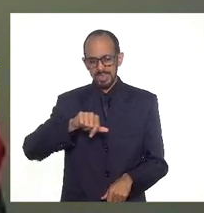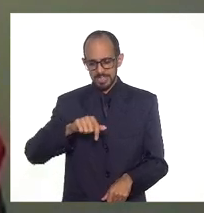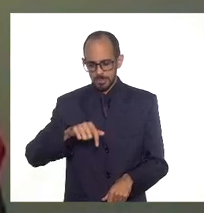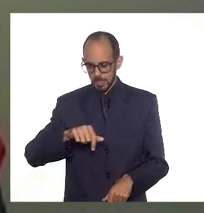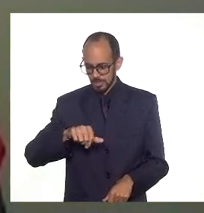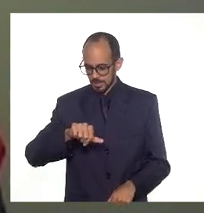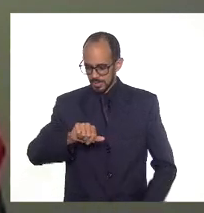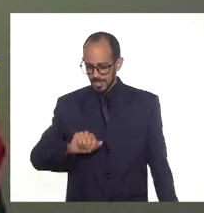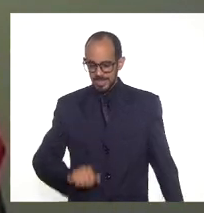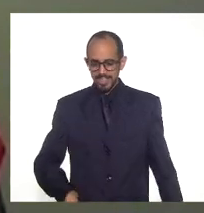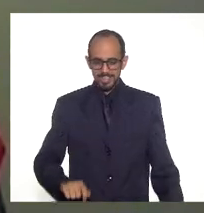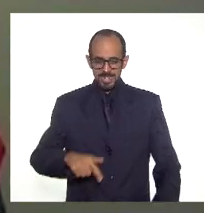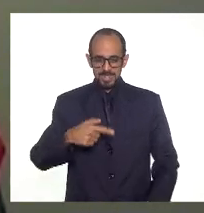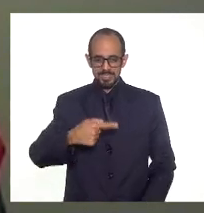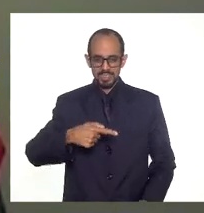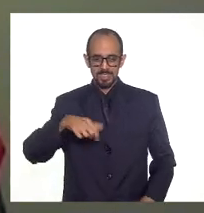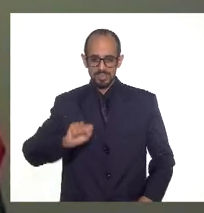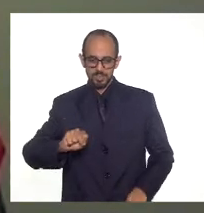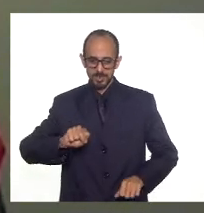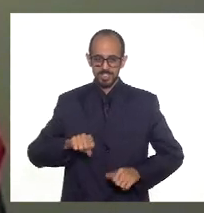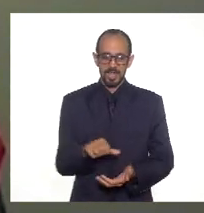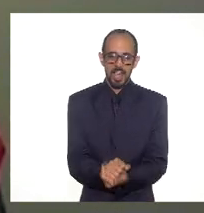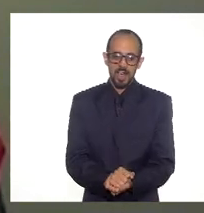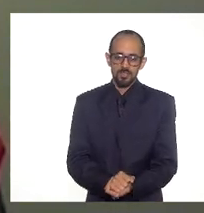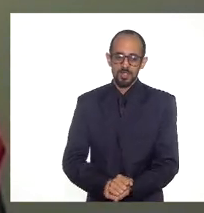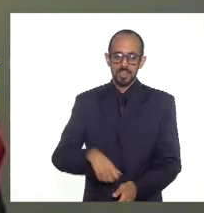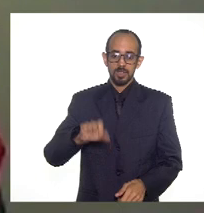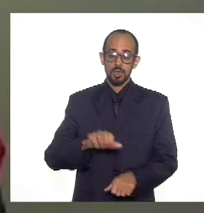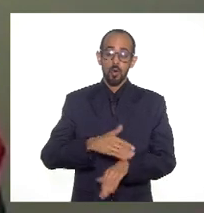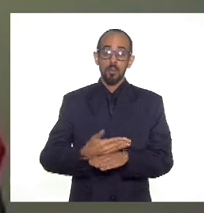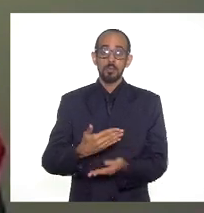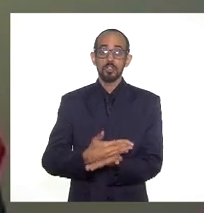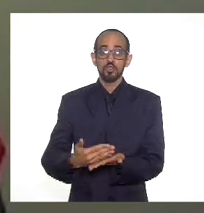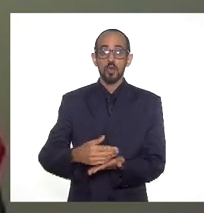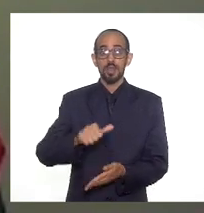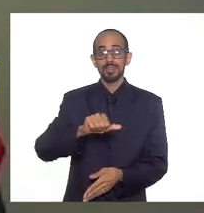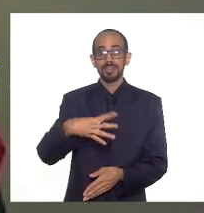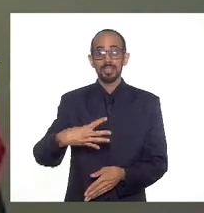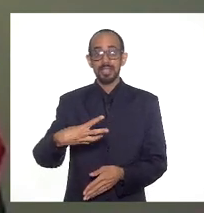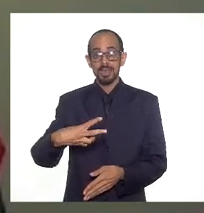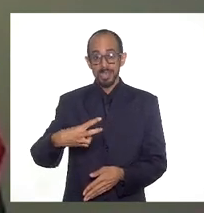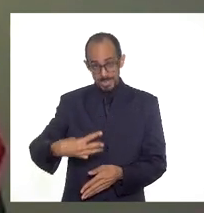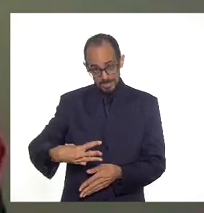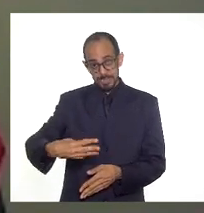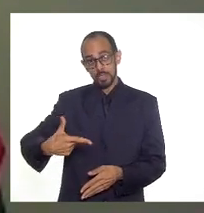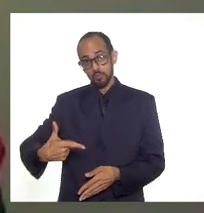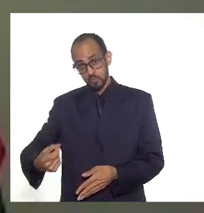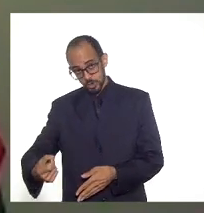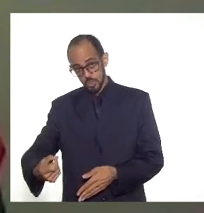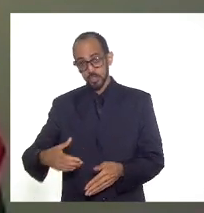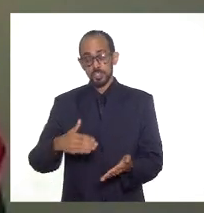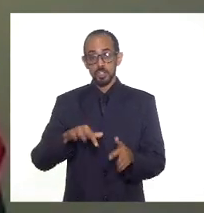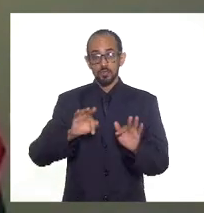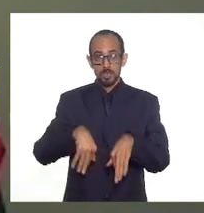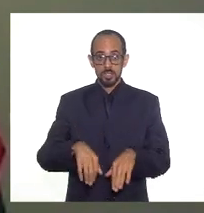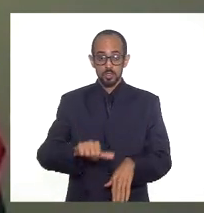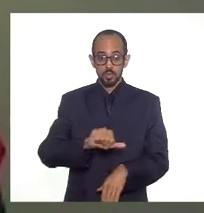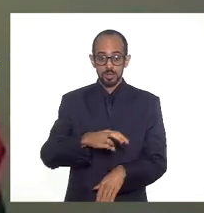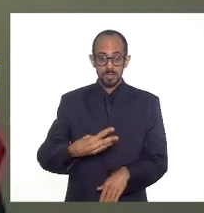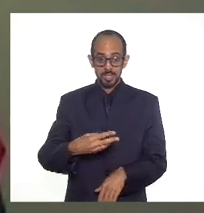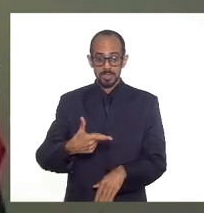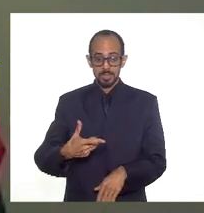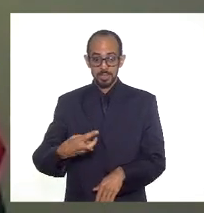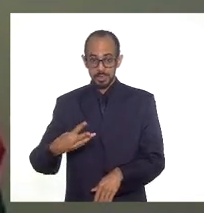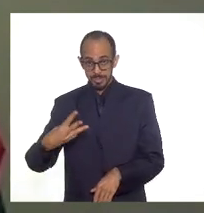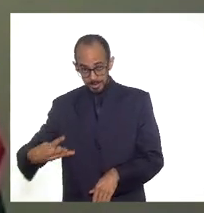extraordinária, que iniciada às 13h20, encerrou-se às 13h30. Se o senhor me permitir fazer